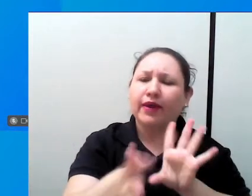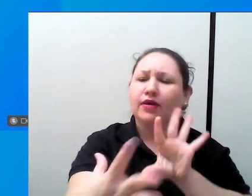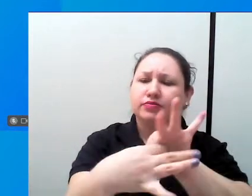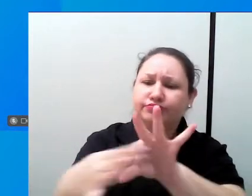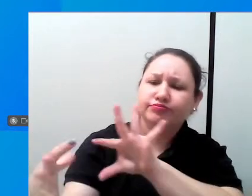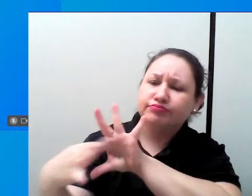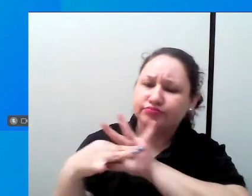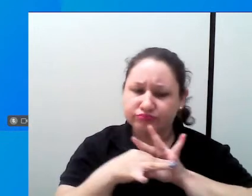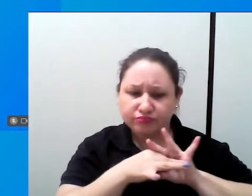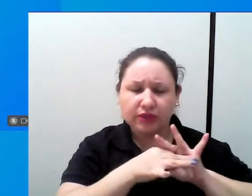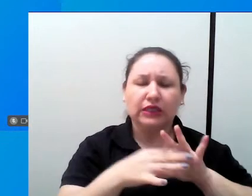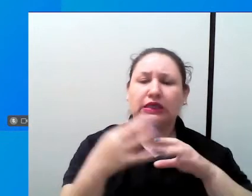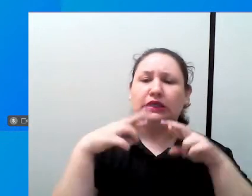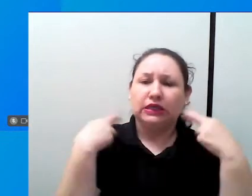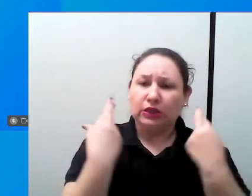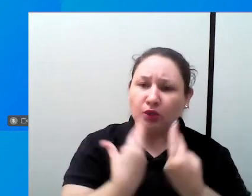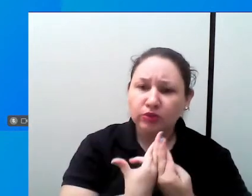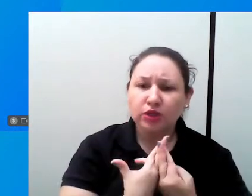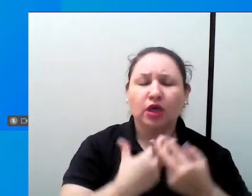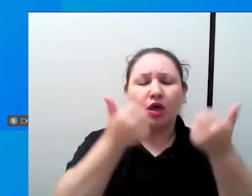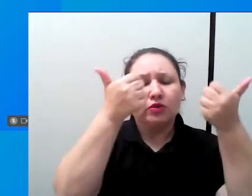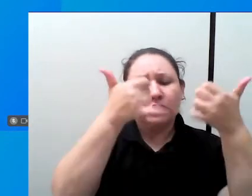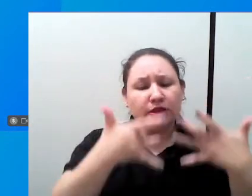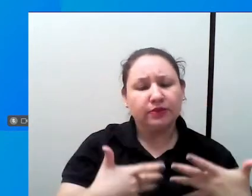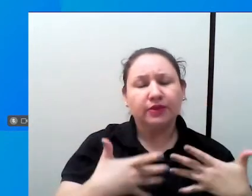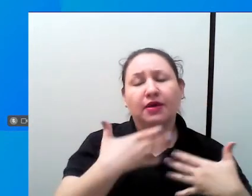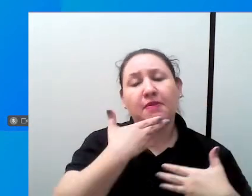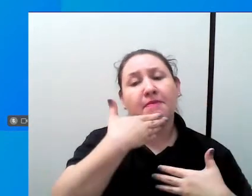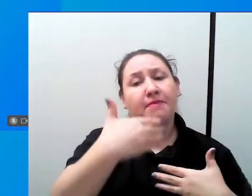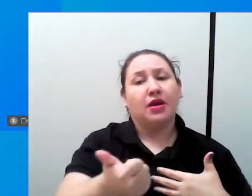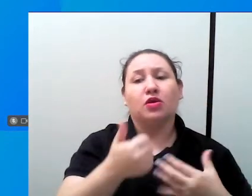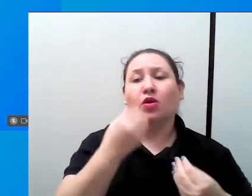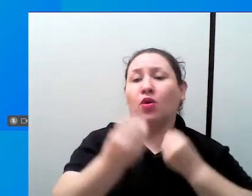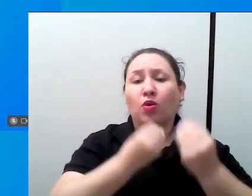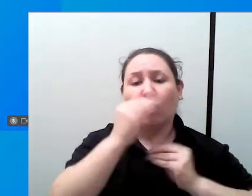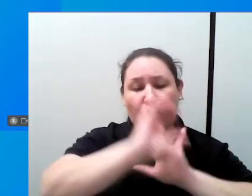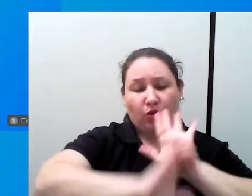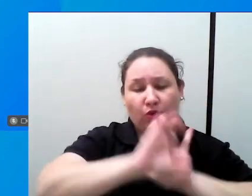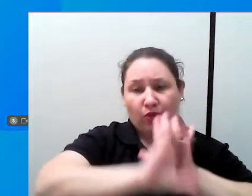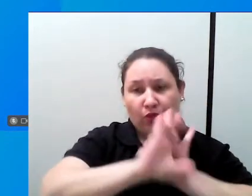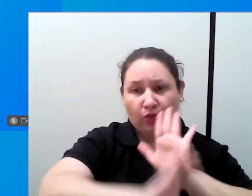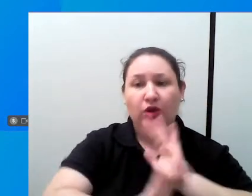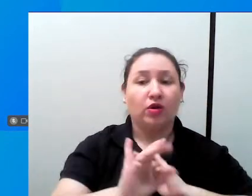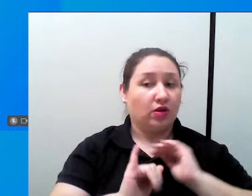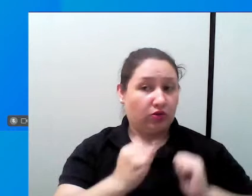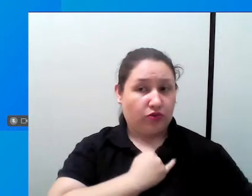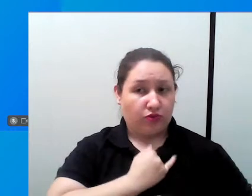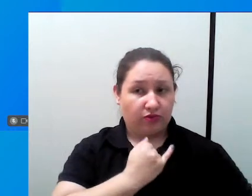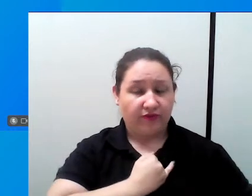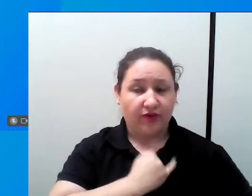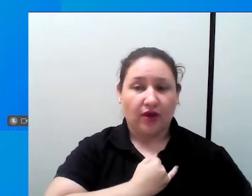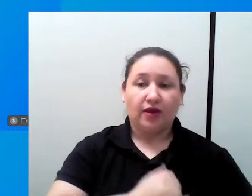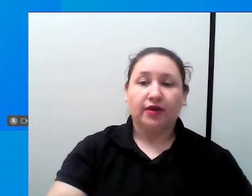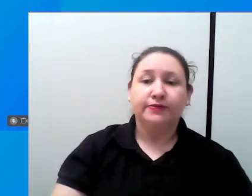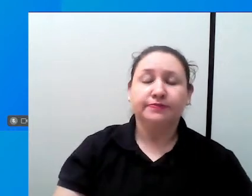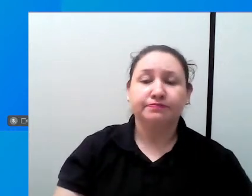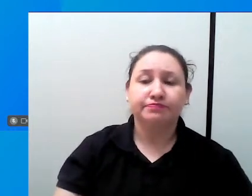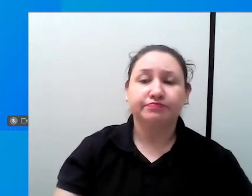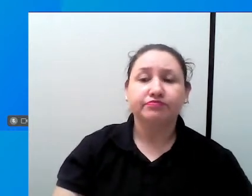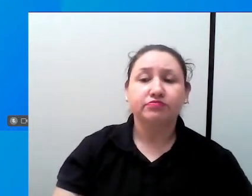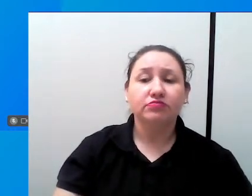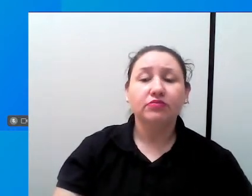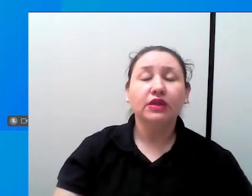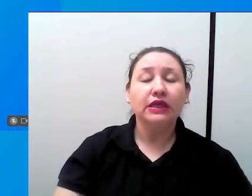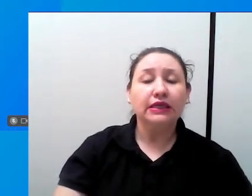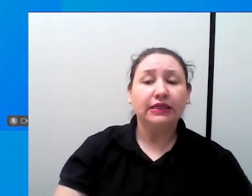assistem possam entender e compreender melhor como está o processo de curricularização no âmbito do IFAC. Durante as nossas reuniões,